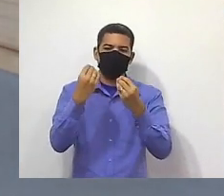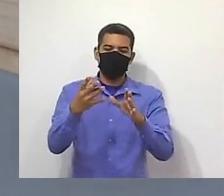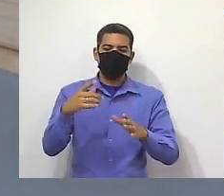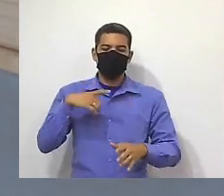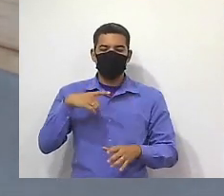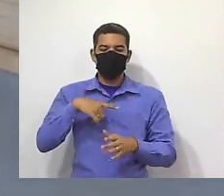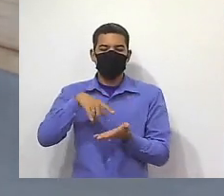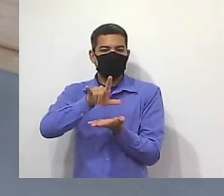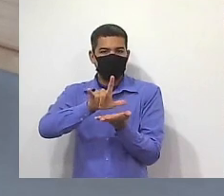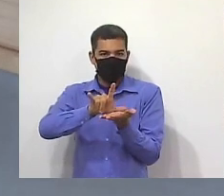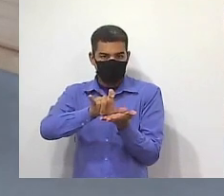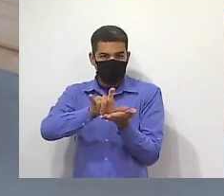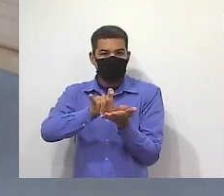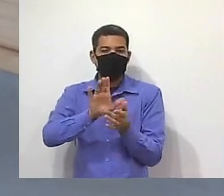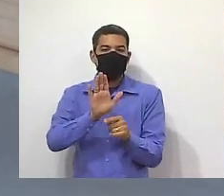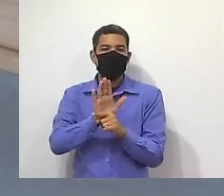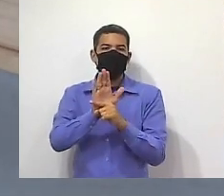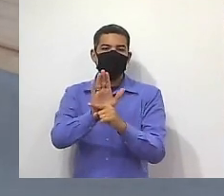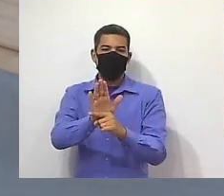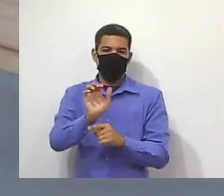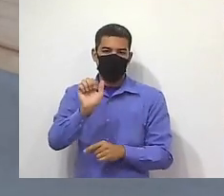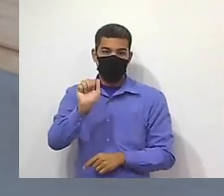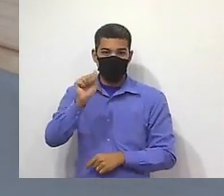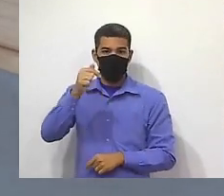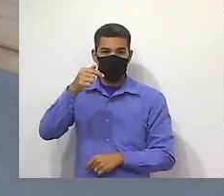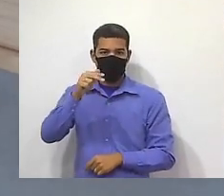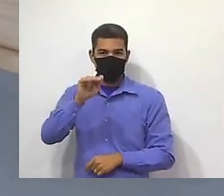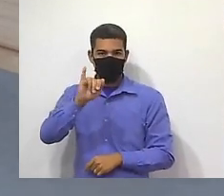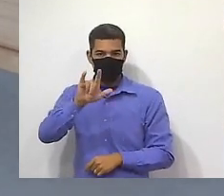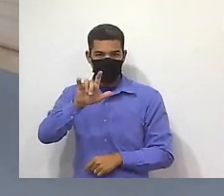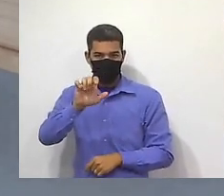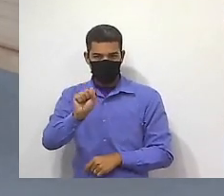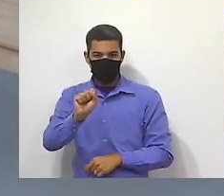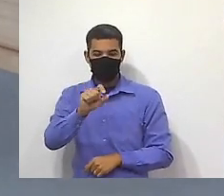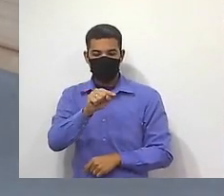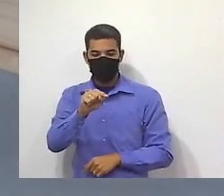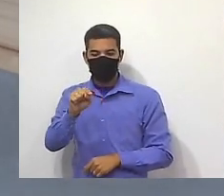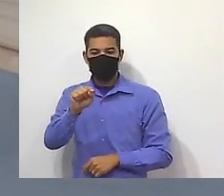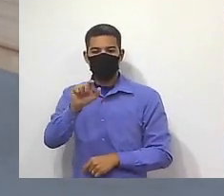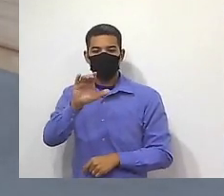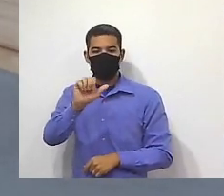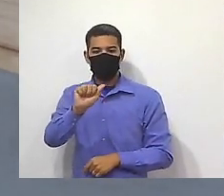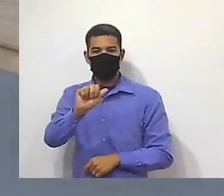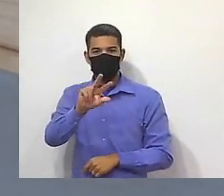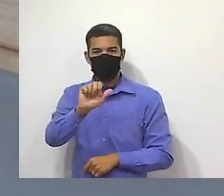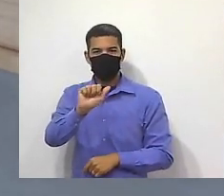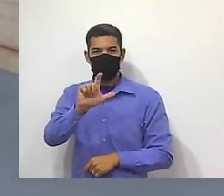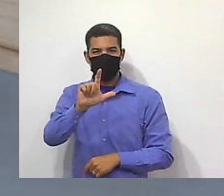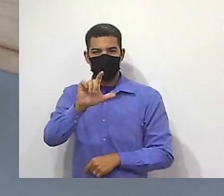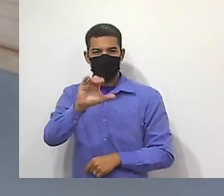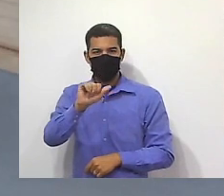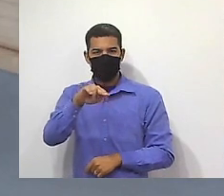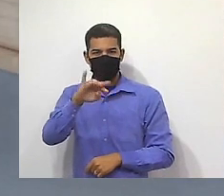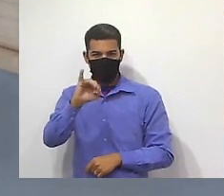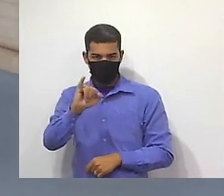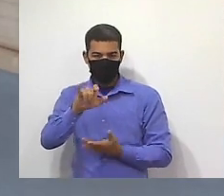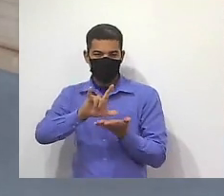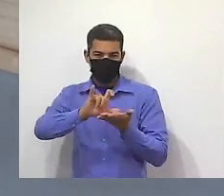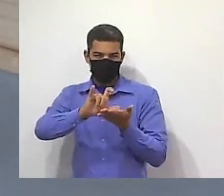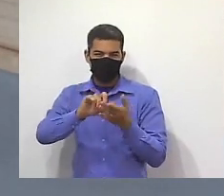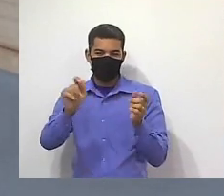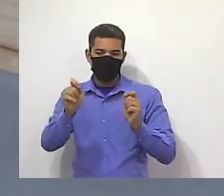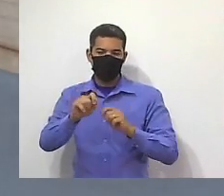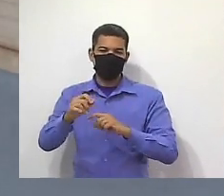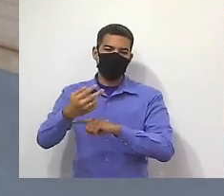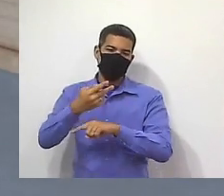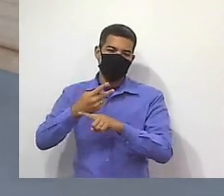Aquiles_Cavalcante. Então, eu estou aqui para ajudar vocês, para tirar eventuais dúvidas e para auxiliar tanto você, estudante, quanto os